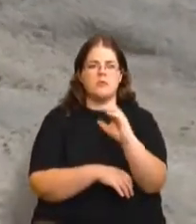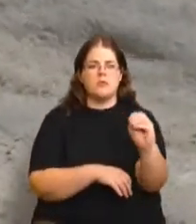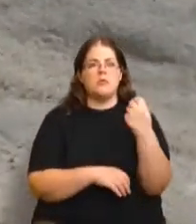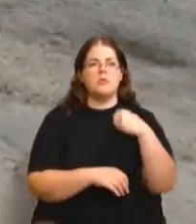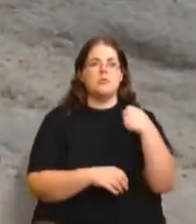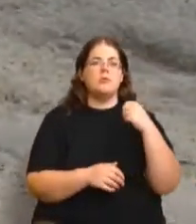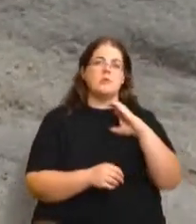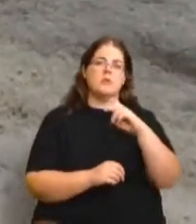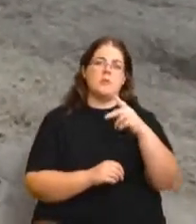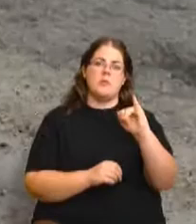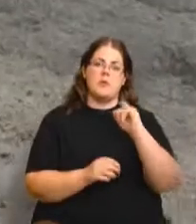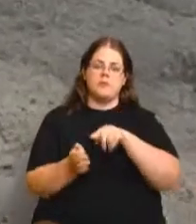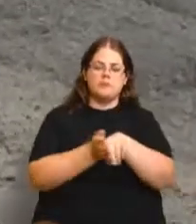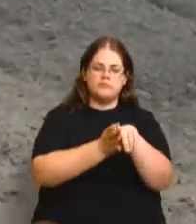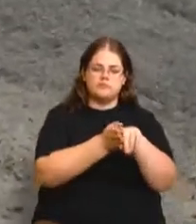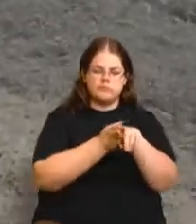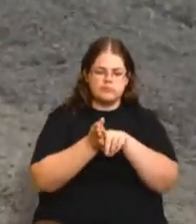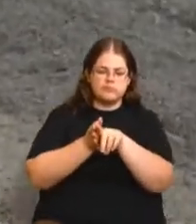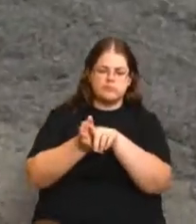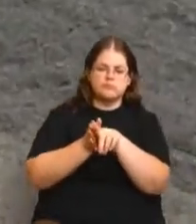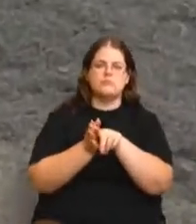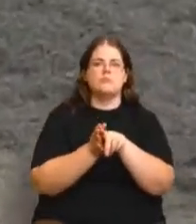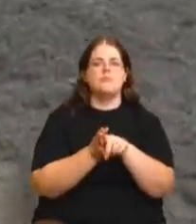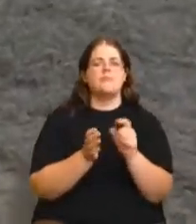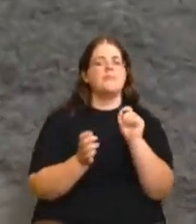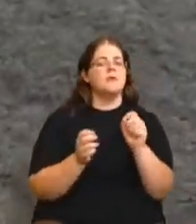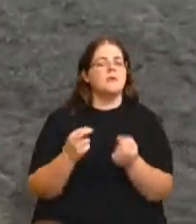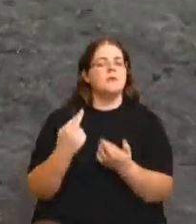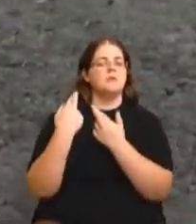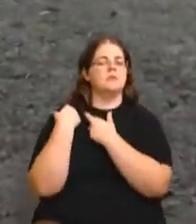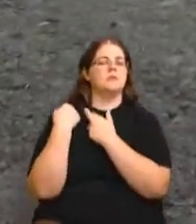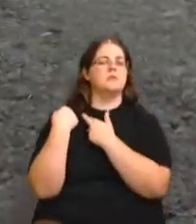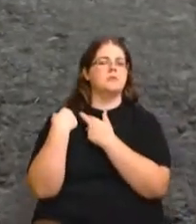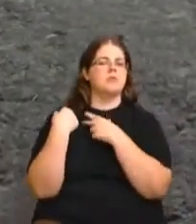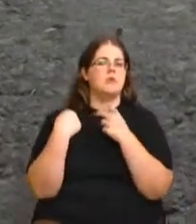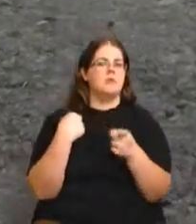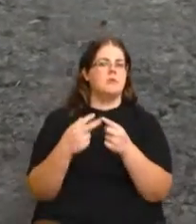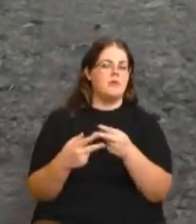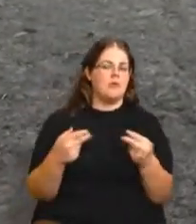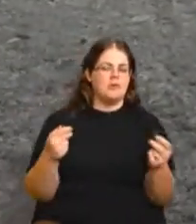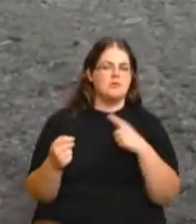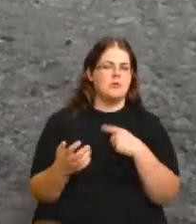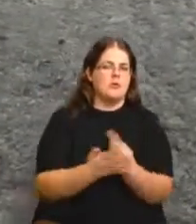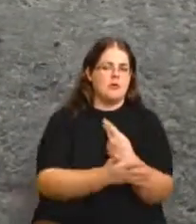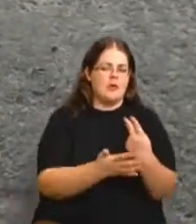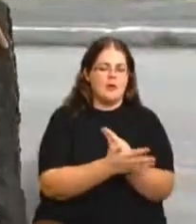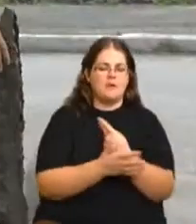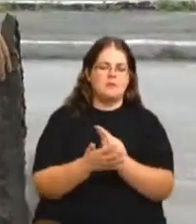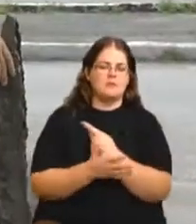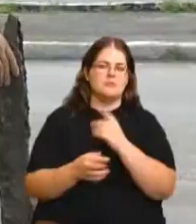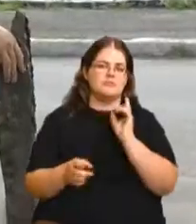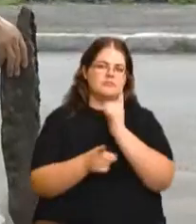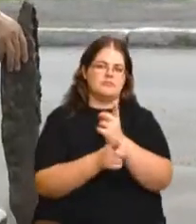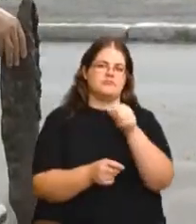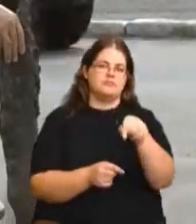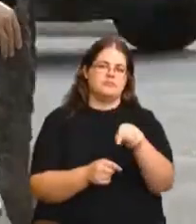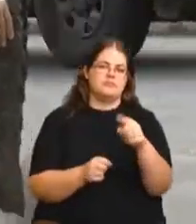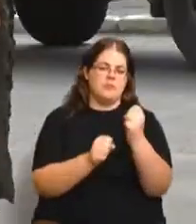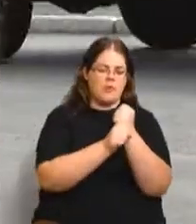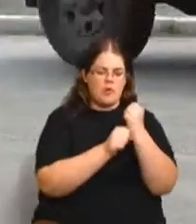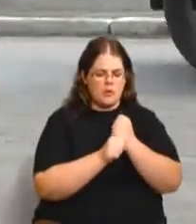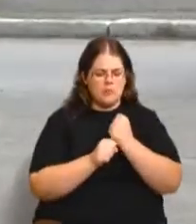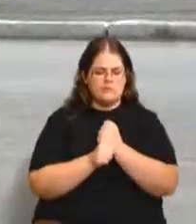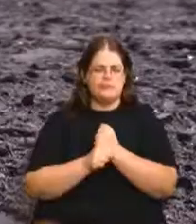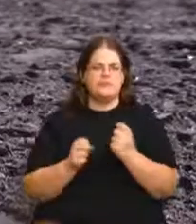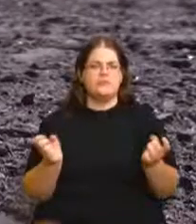precisávamos fazer uma CPI para investigar de quem eram os responsáveis por aquelas irregularidades constatadas já na obra. Uma